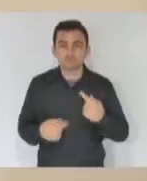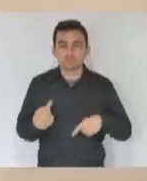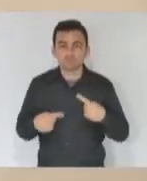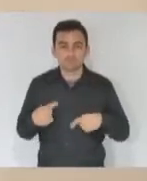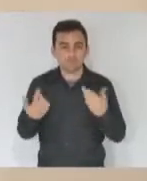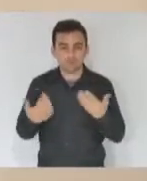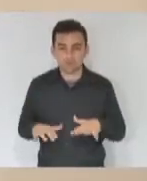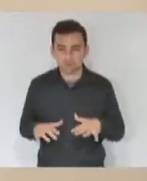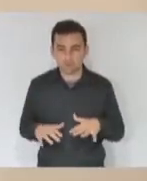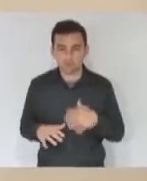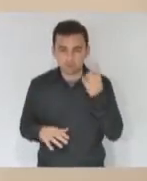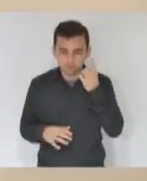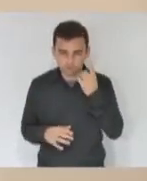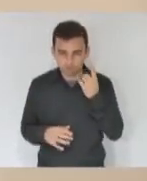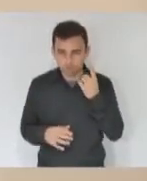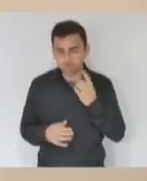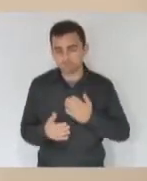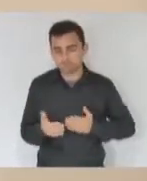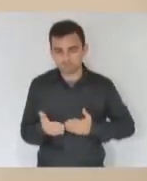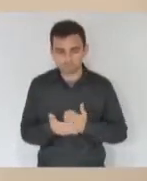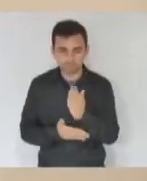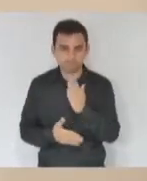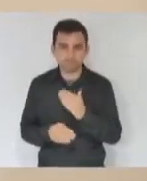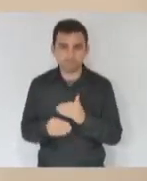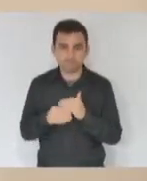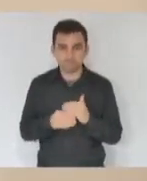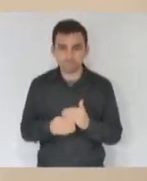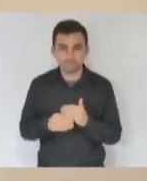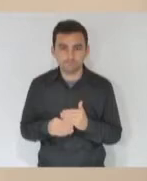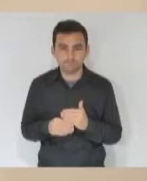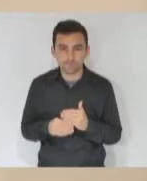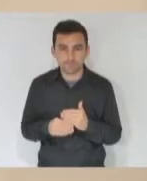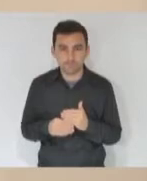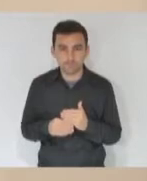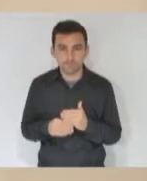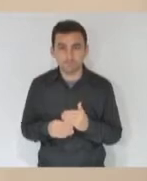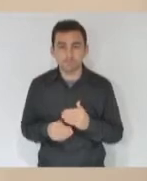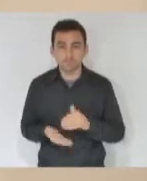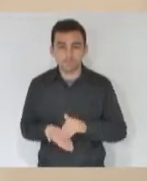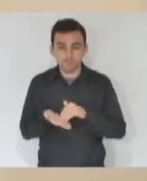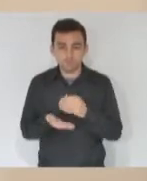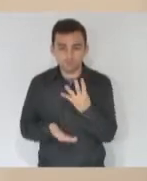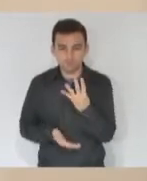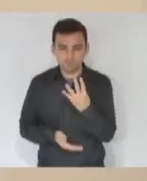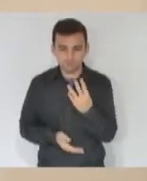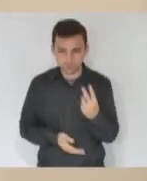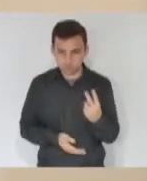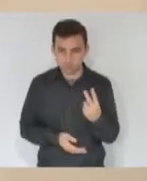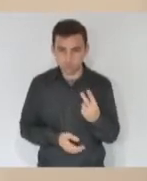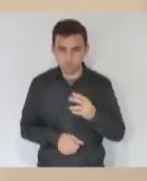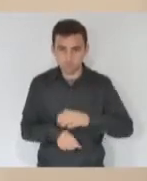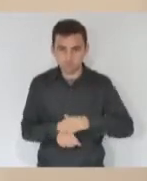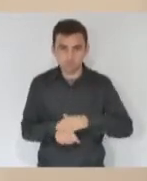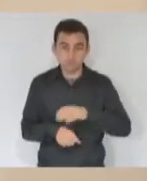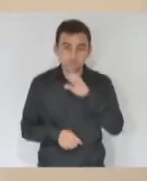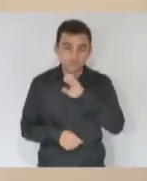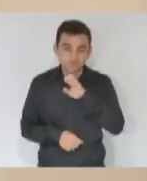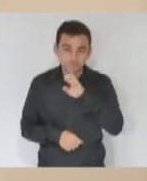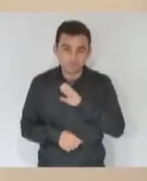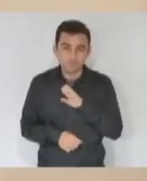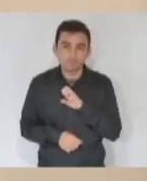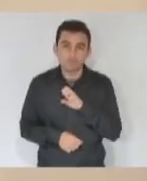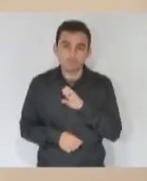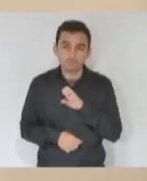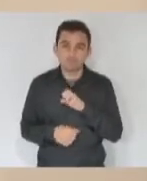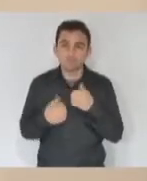votação. Deputados que aprovam, permaneçam como se encontram. Aprovado por unanimidade. Moção 42, autoria deputado Felipe Estevão, manifestando apoio